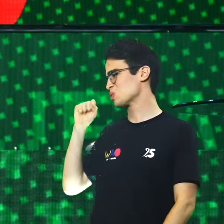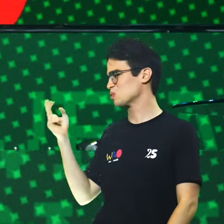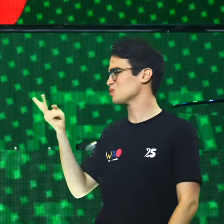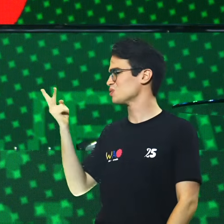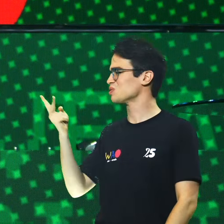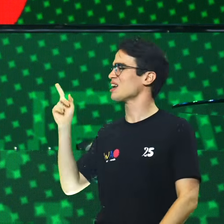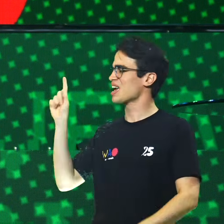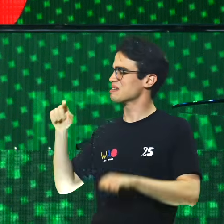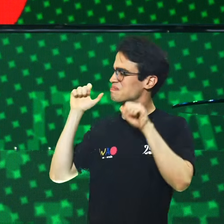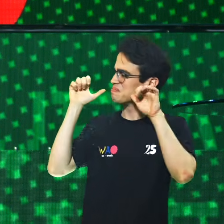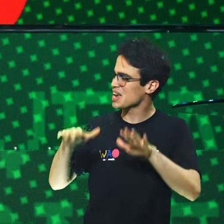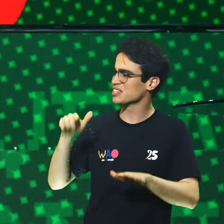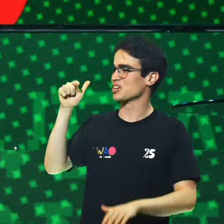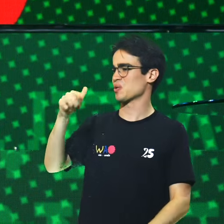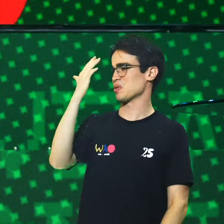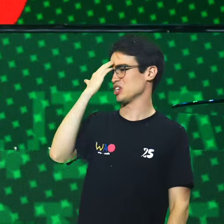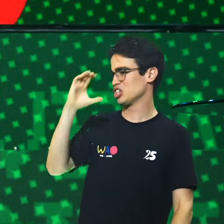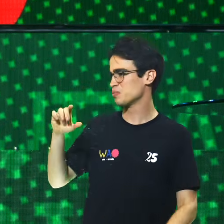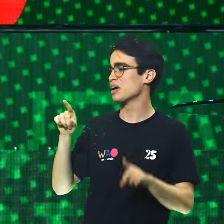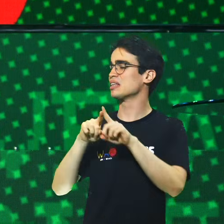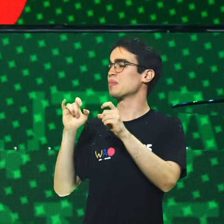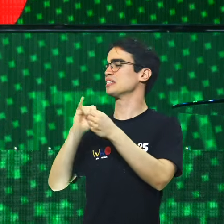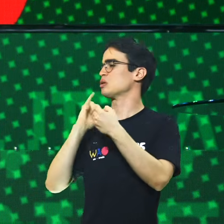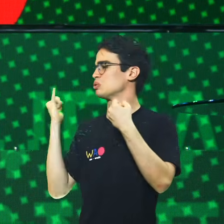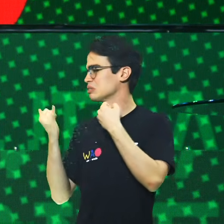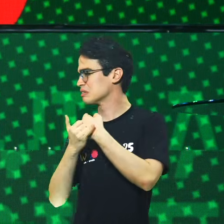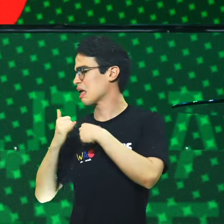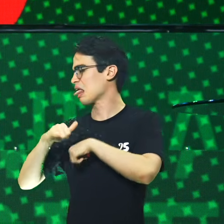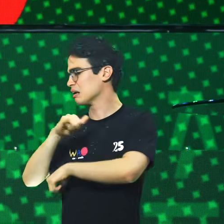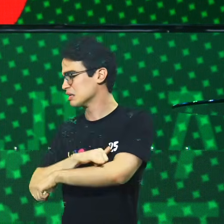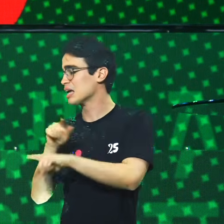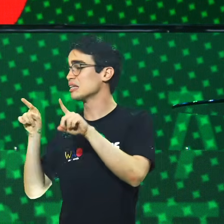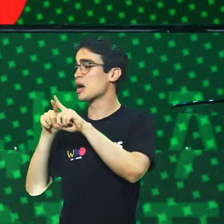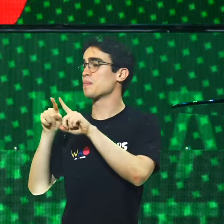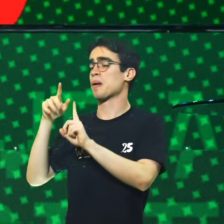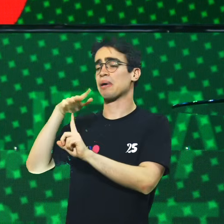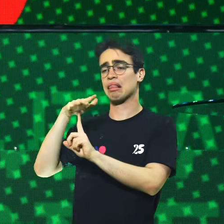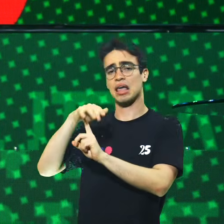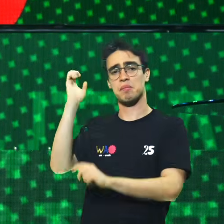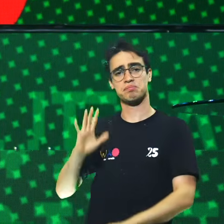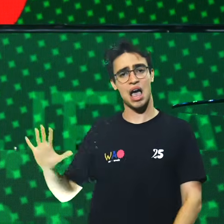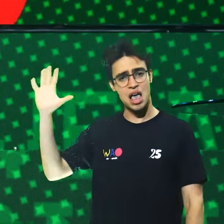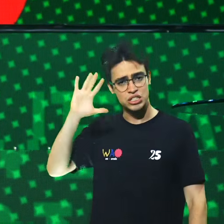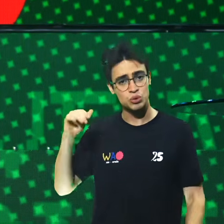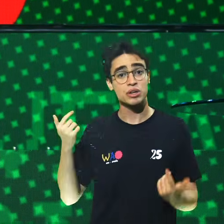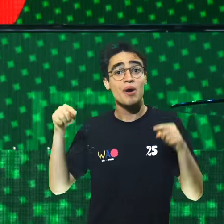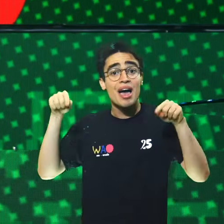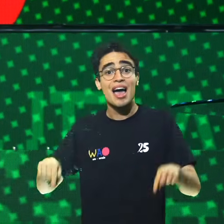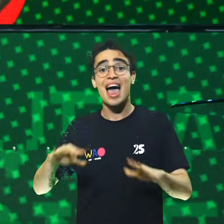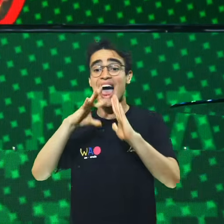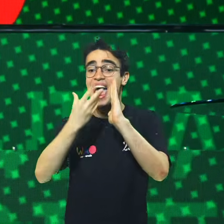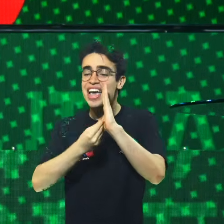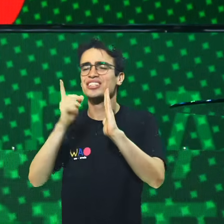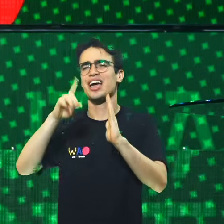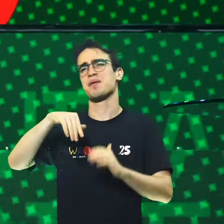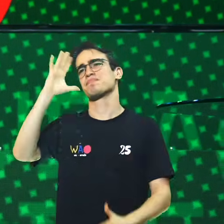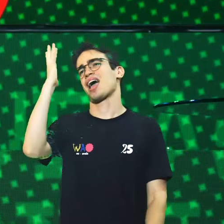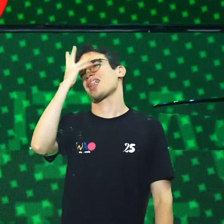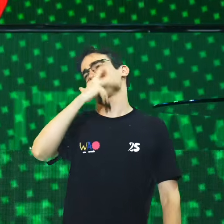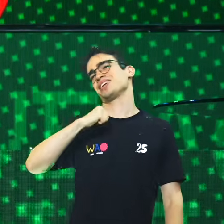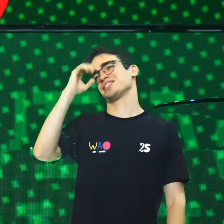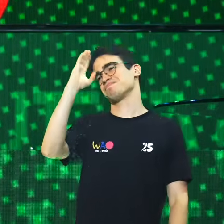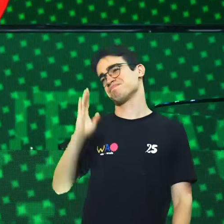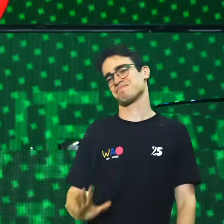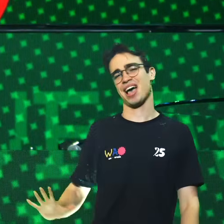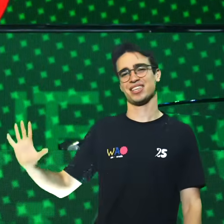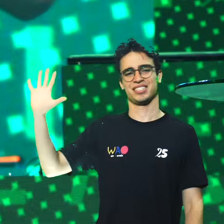para Curitiba, para São José dos Pinhais, para o Paraná e para o Brasil. E essa igreja é uma das igrejas mais lindas que existe no